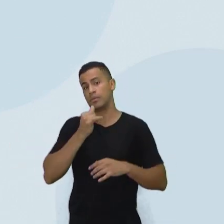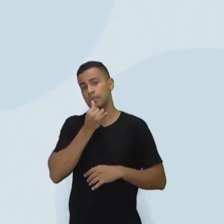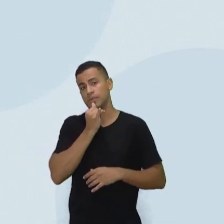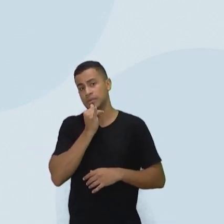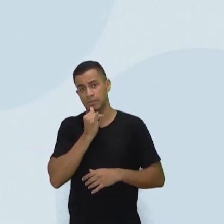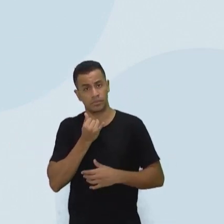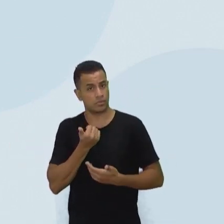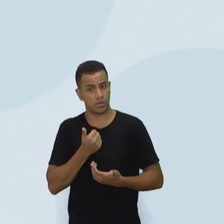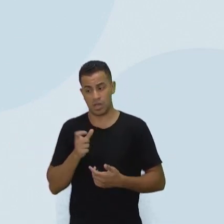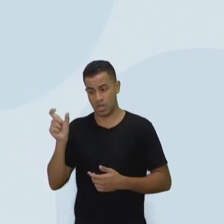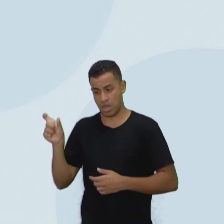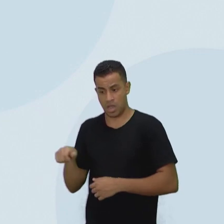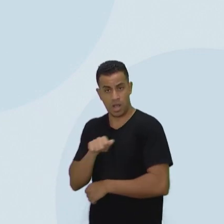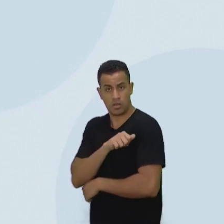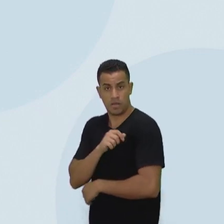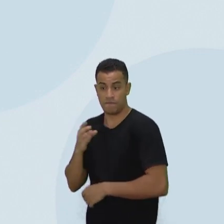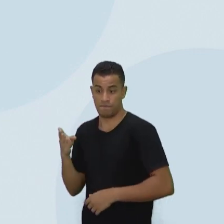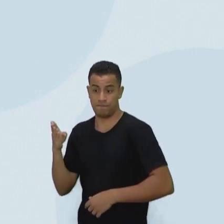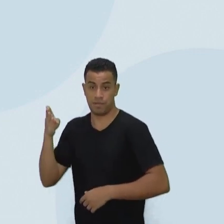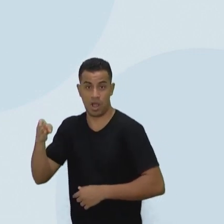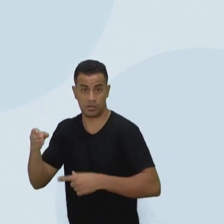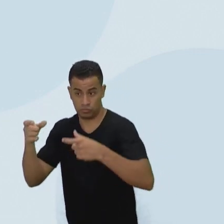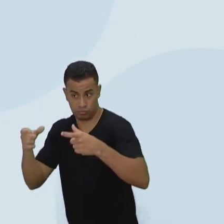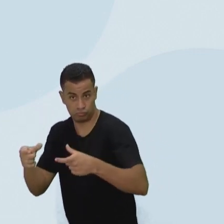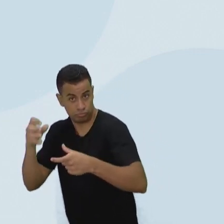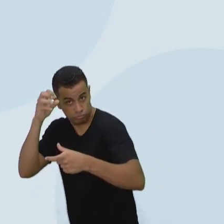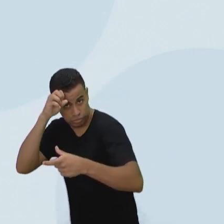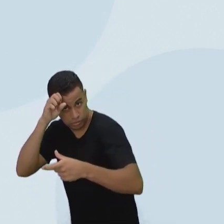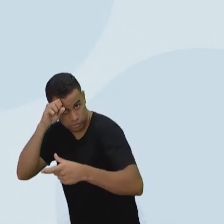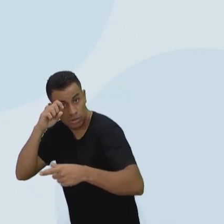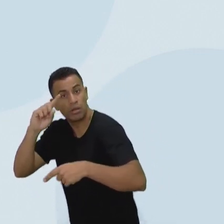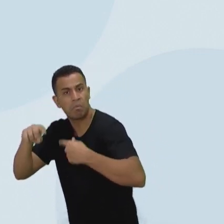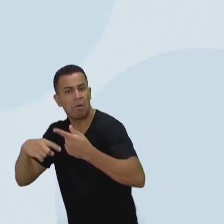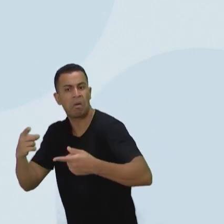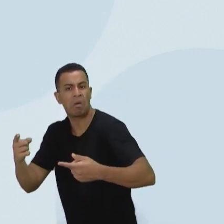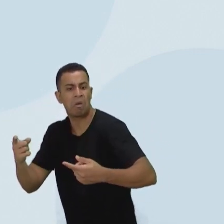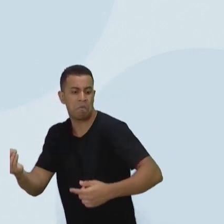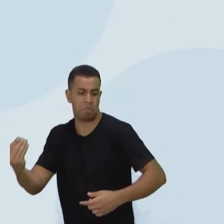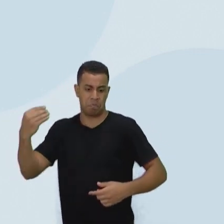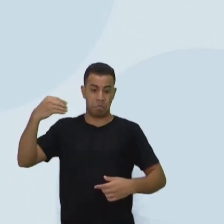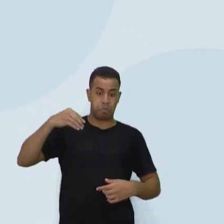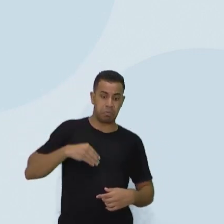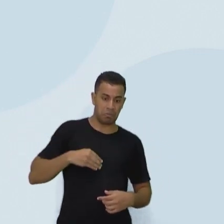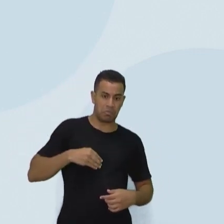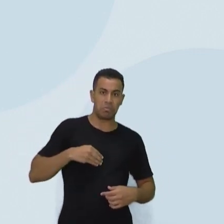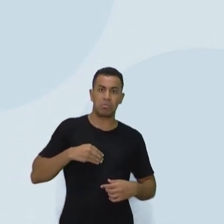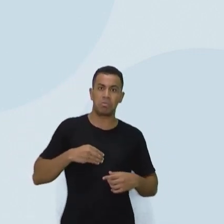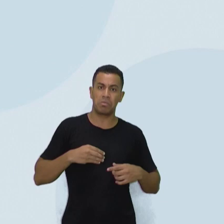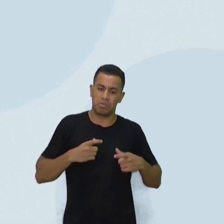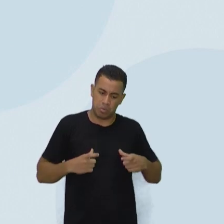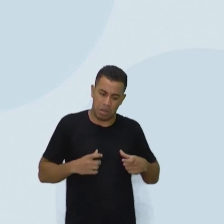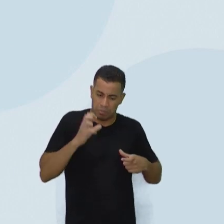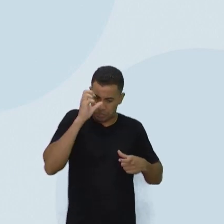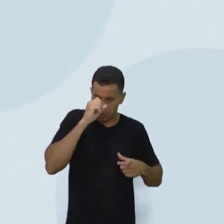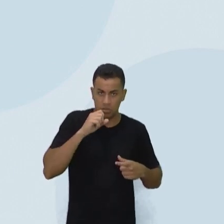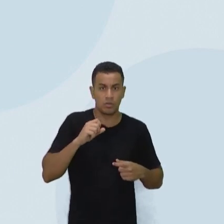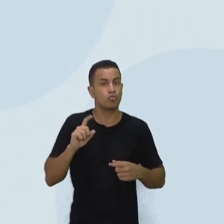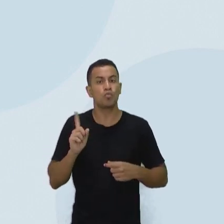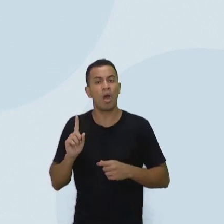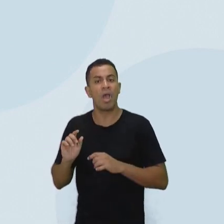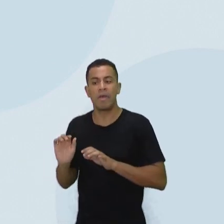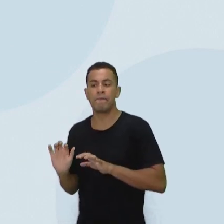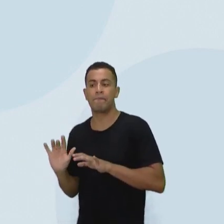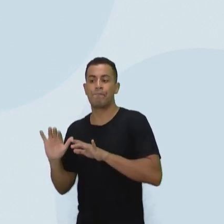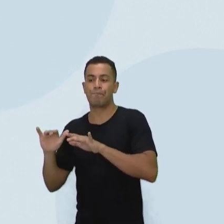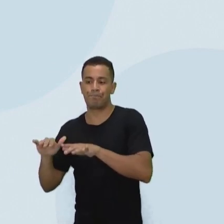estudante indo para uma estação, depois ele parte para outra. Eles não rodam, tá? Eles não rodam